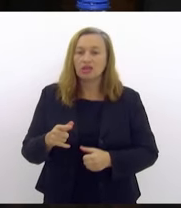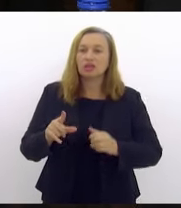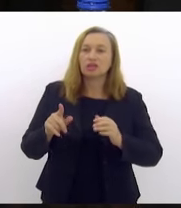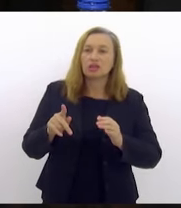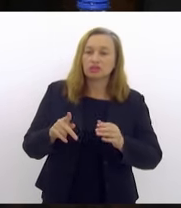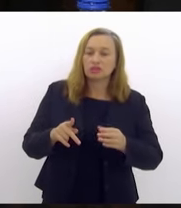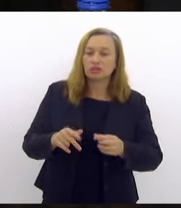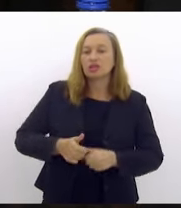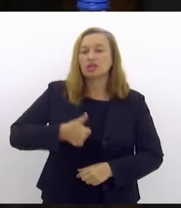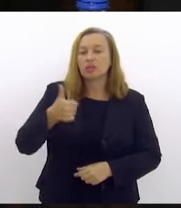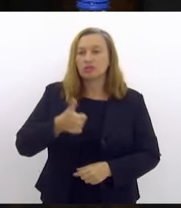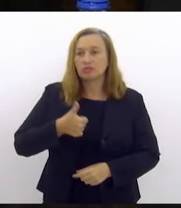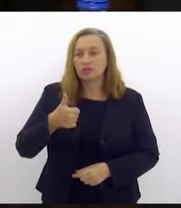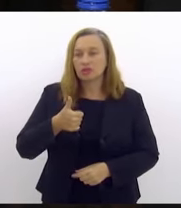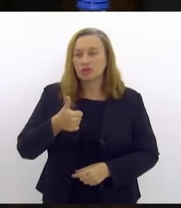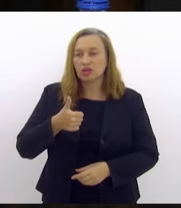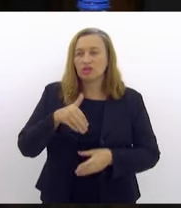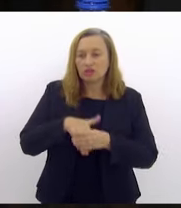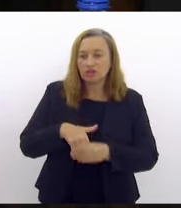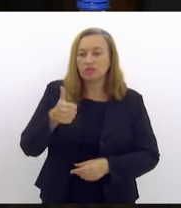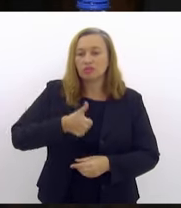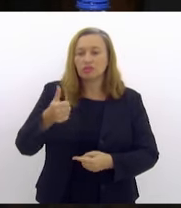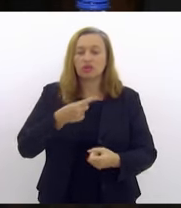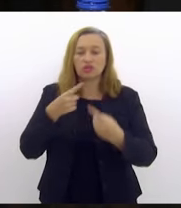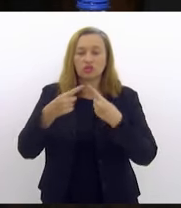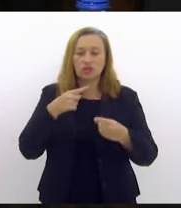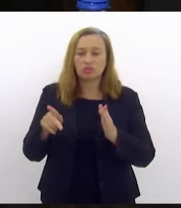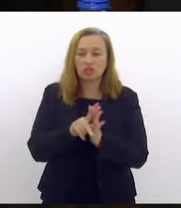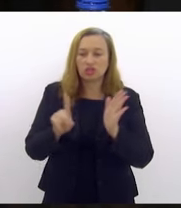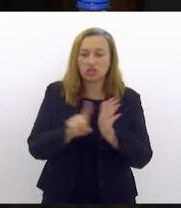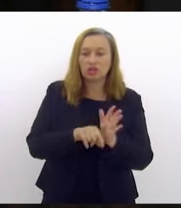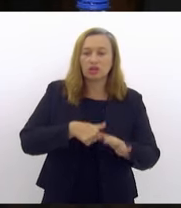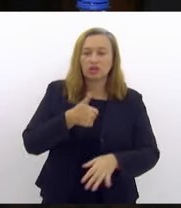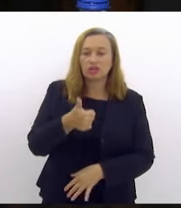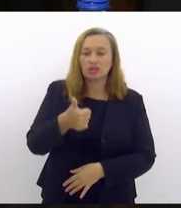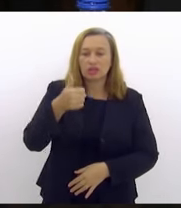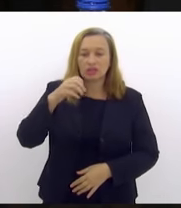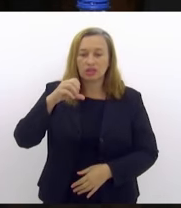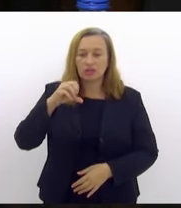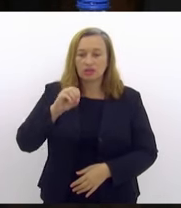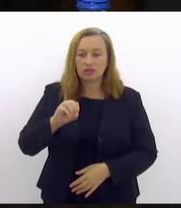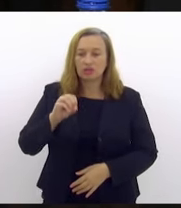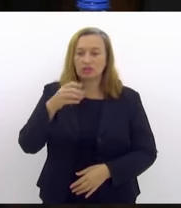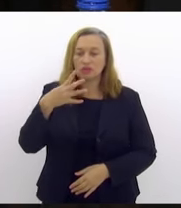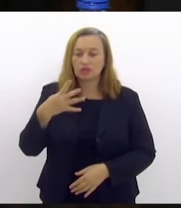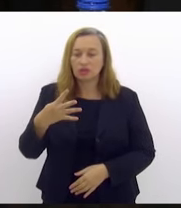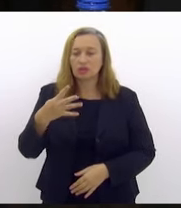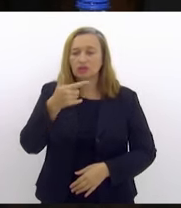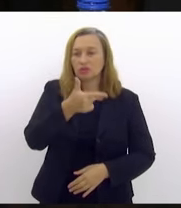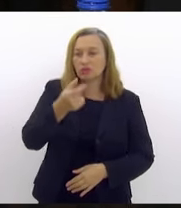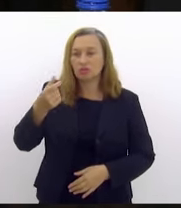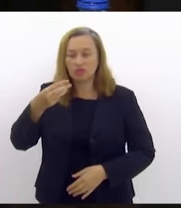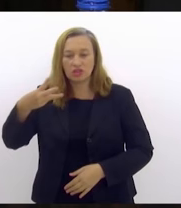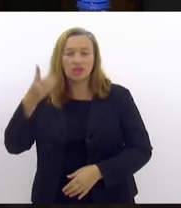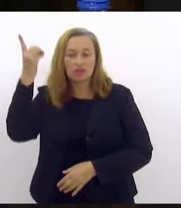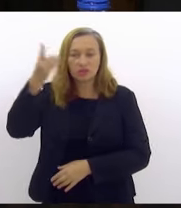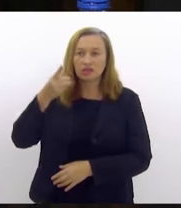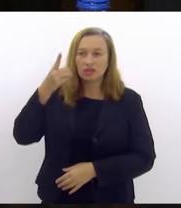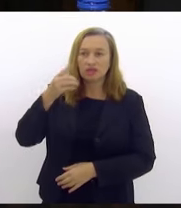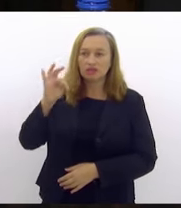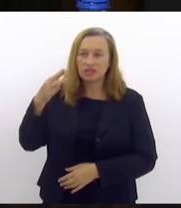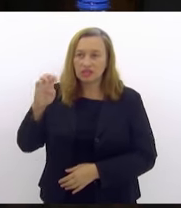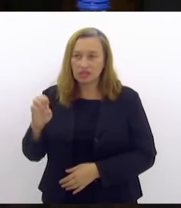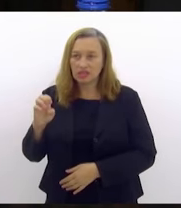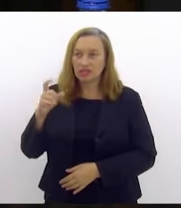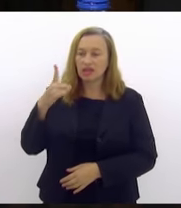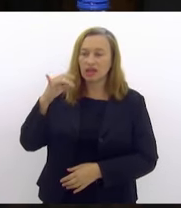em tramitação ordinária, em votação em primeira discussão, projeto de lei número 104 de 2023, de autoria dos deputados Franciane